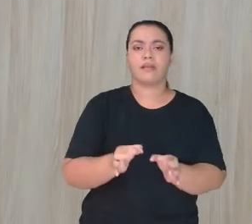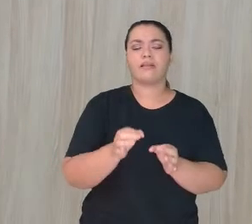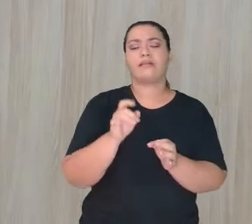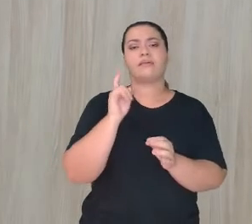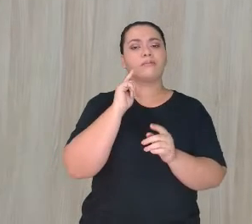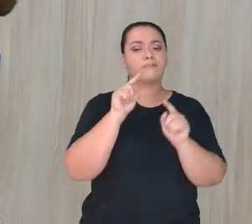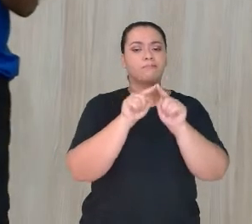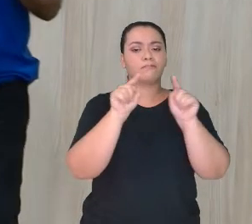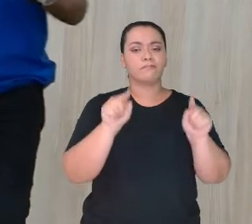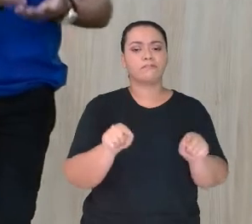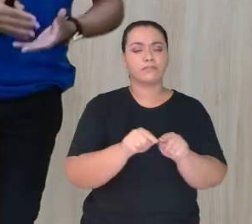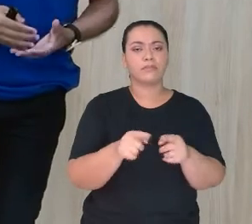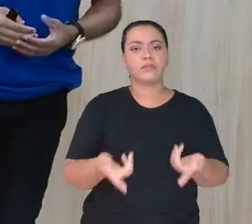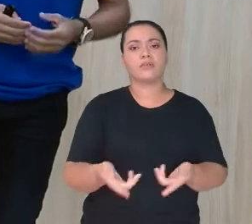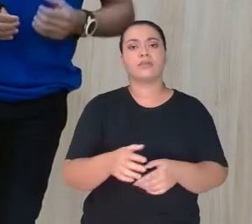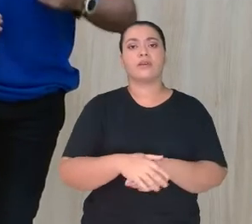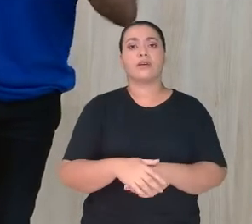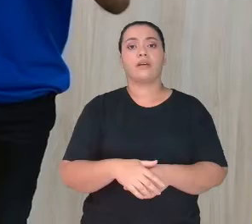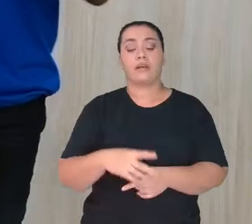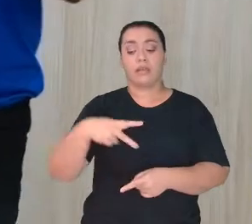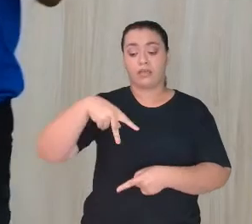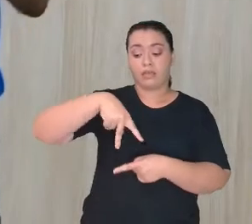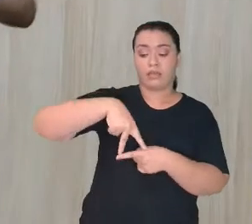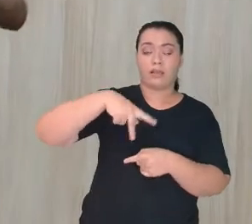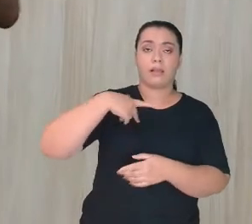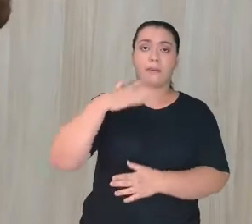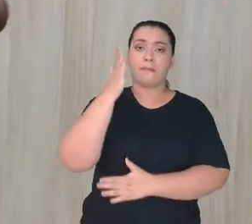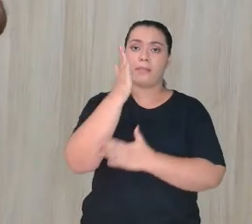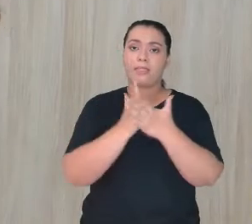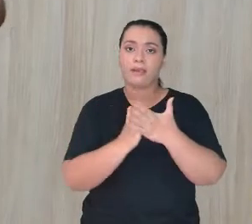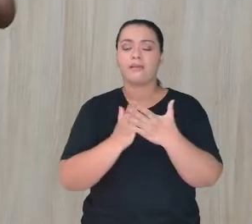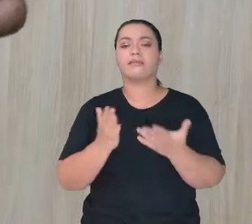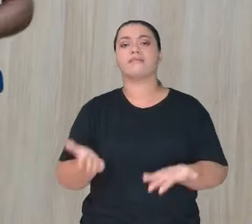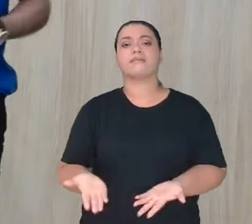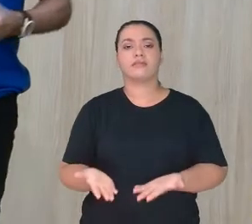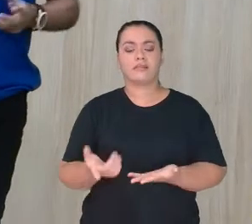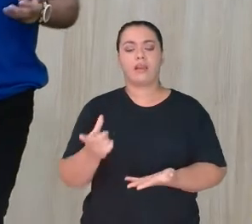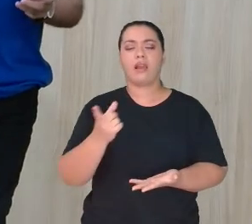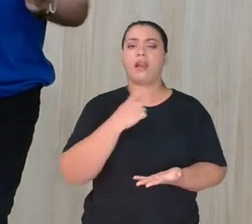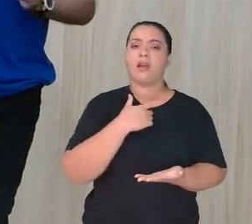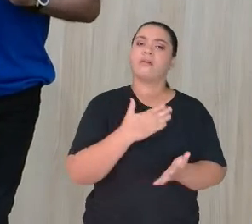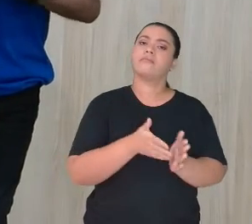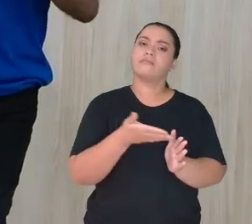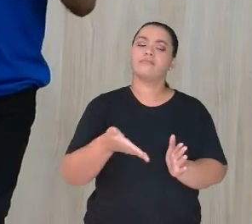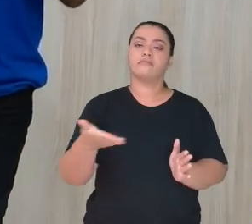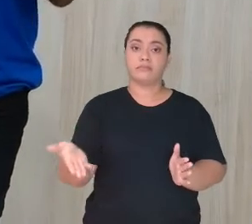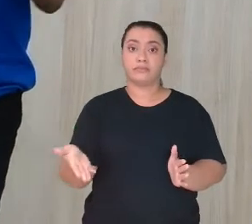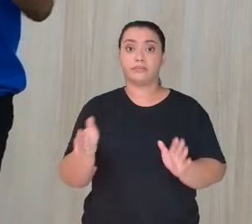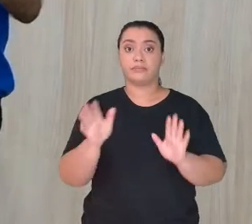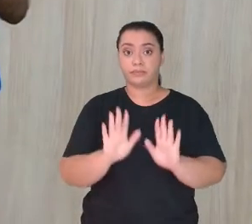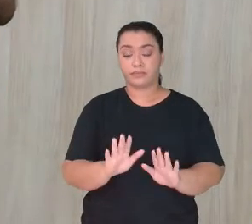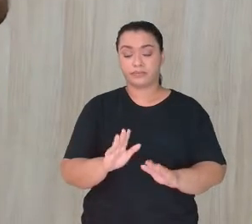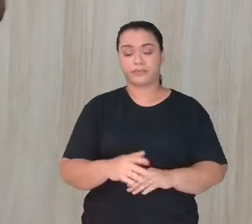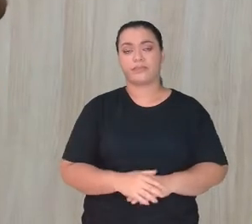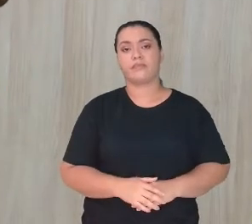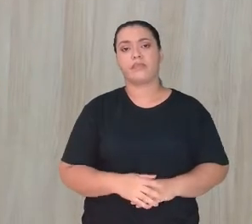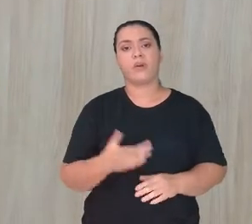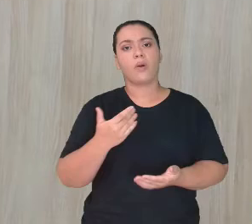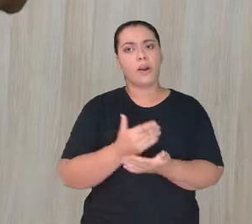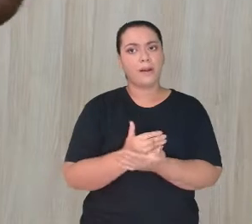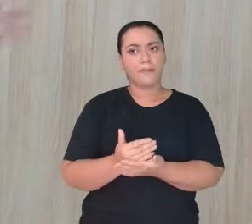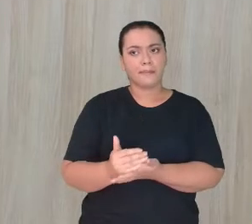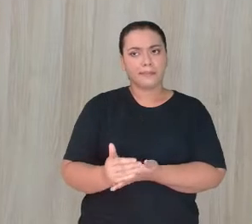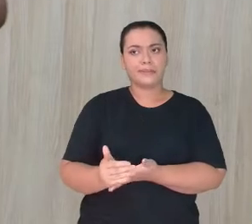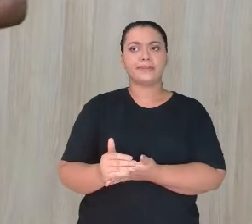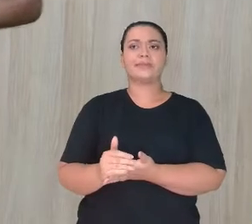anteriores que triângulo tem a metade da figura. Tem um retângulo, e aí a gente vai desenvolvendo. Então, para a gente começar aí, a gente vai